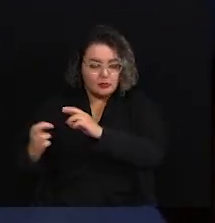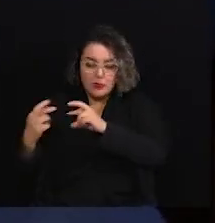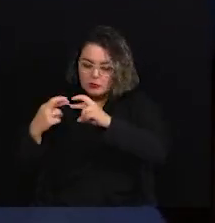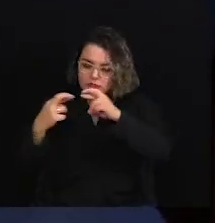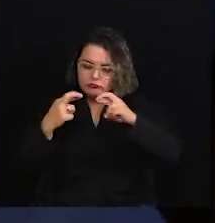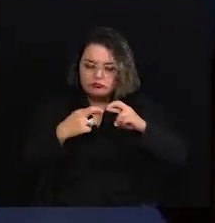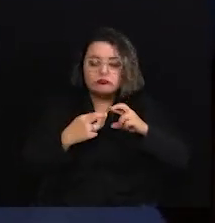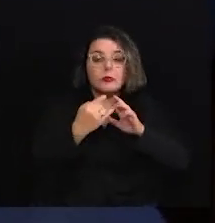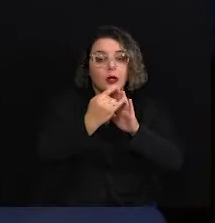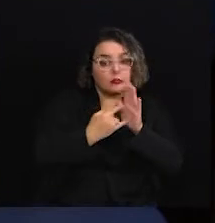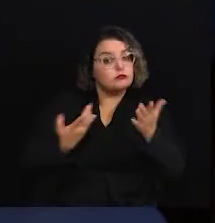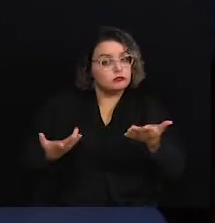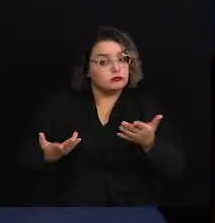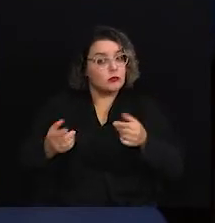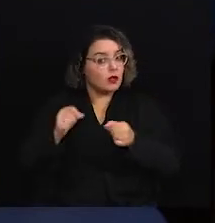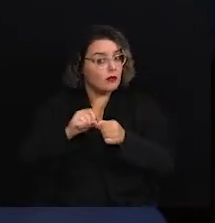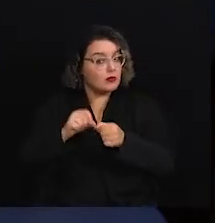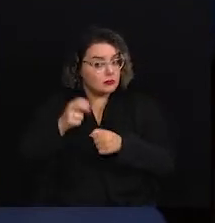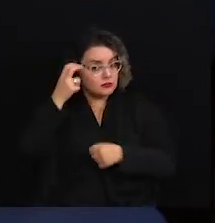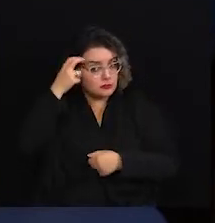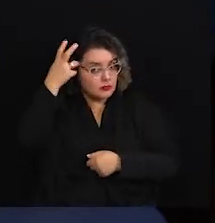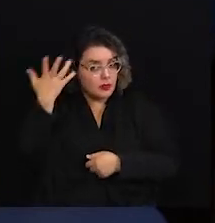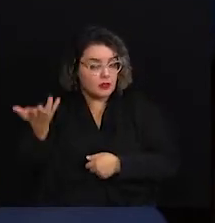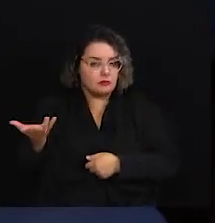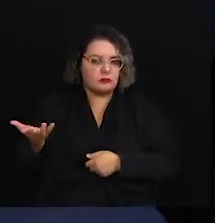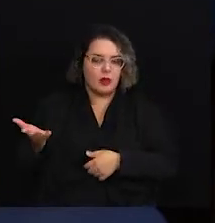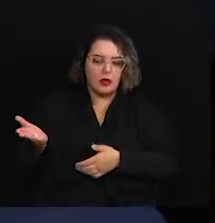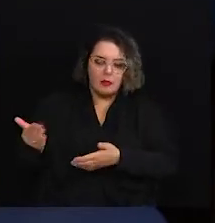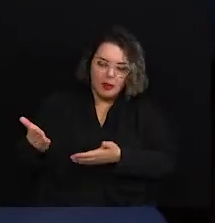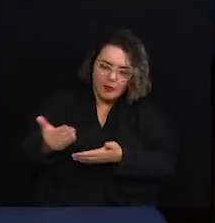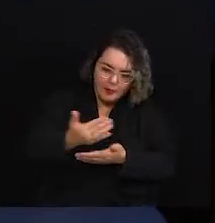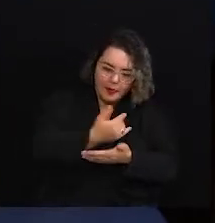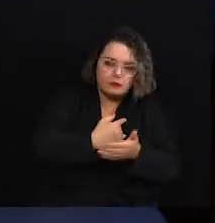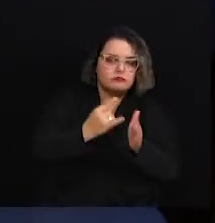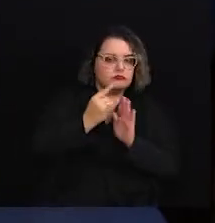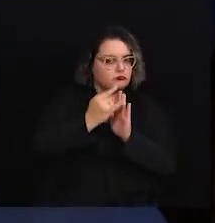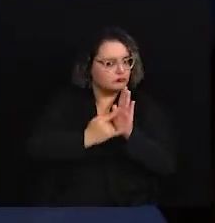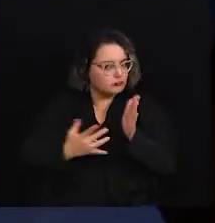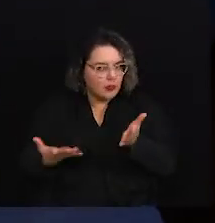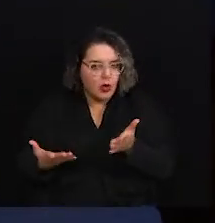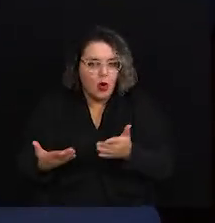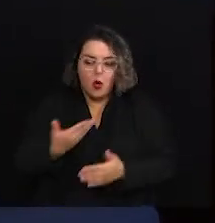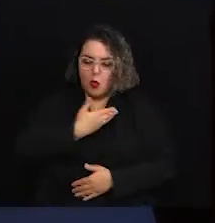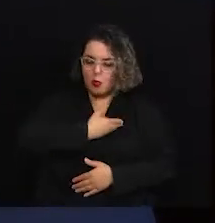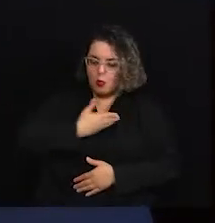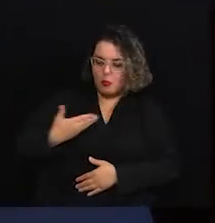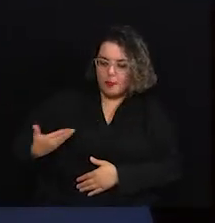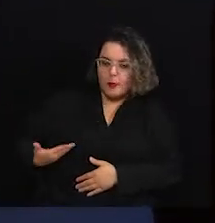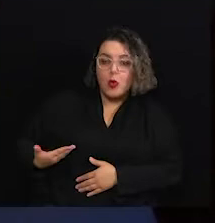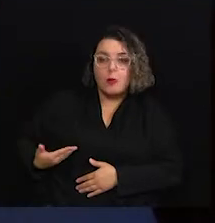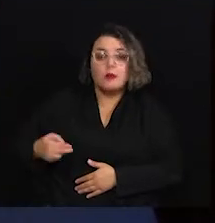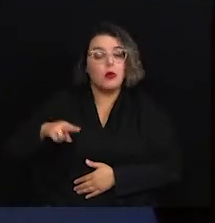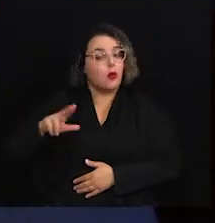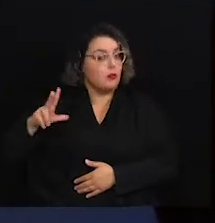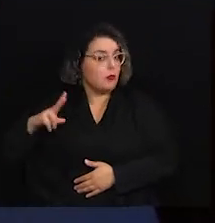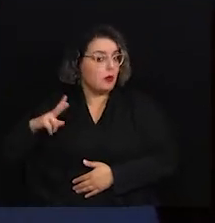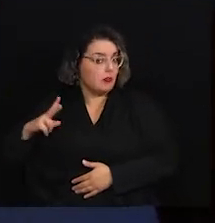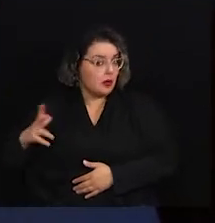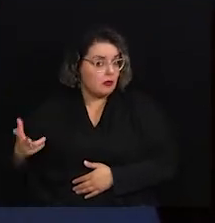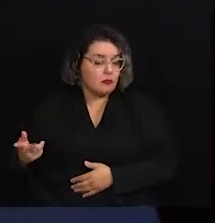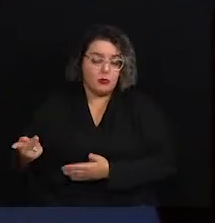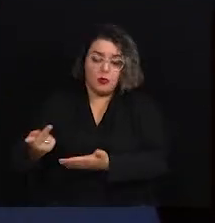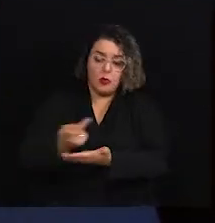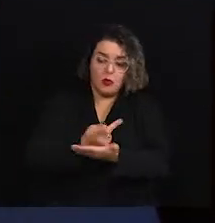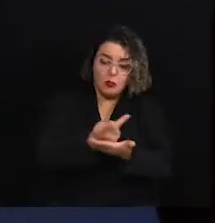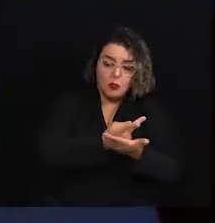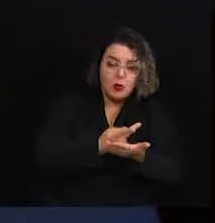está fazendo hoje é tornando isso muito mais inteligente. Então, a gente capta essas documentações, sejam de maneira pública ou de maneira privada,